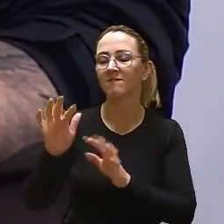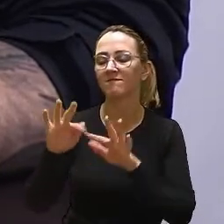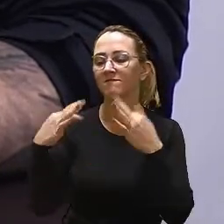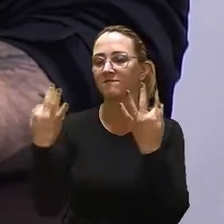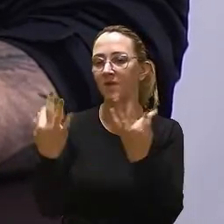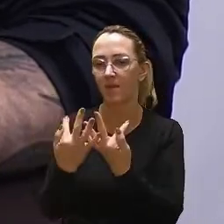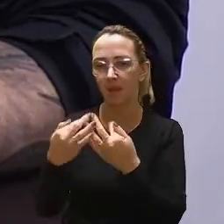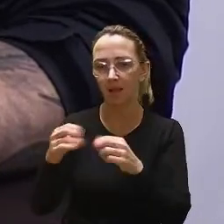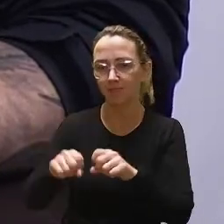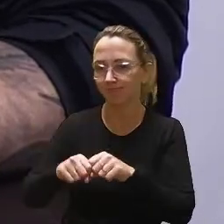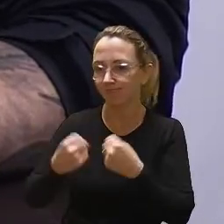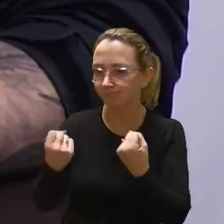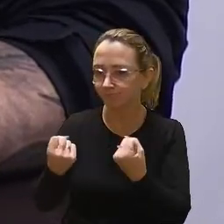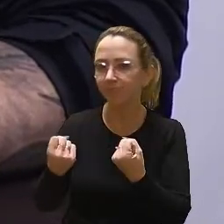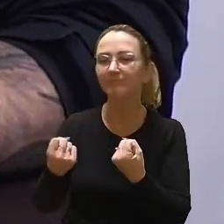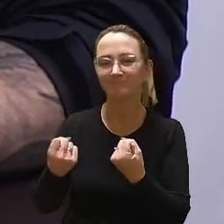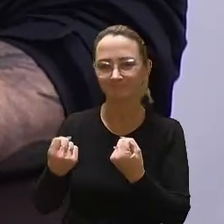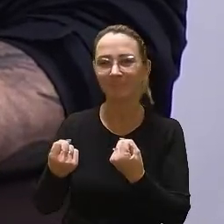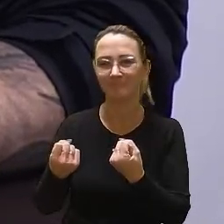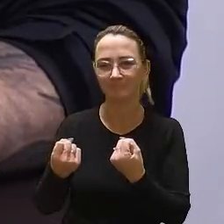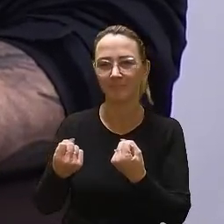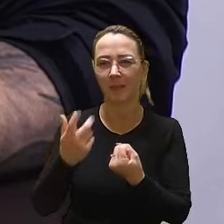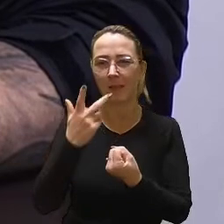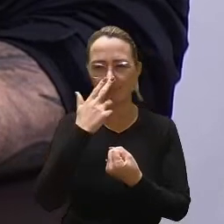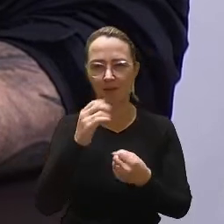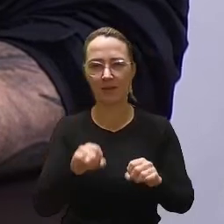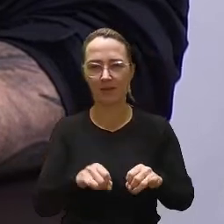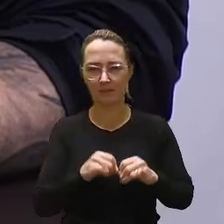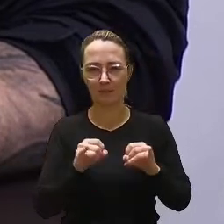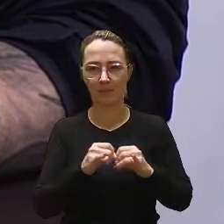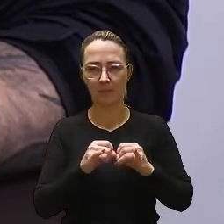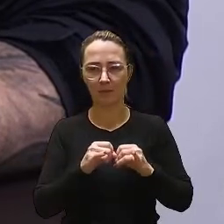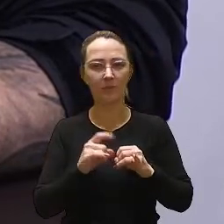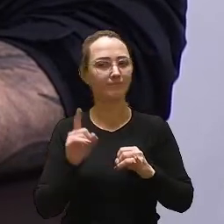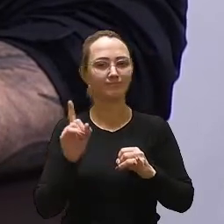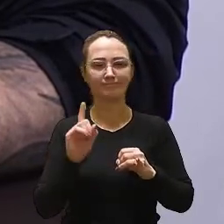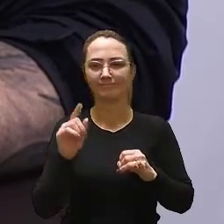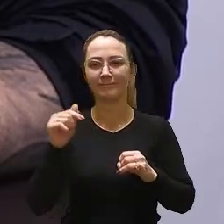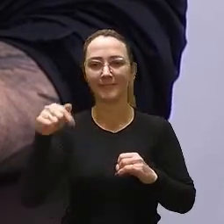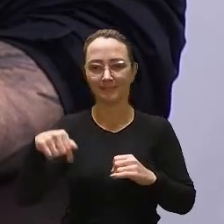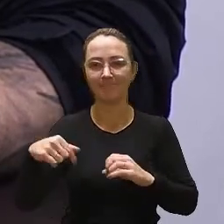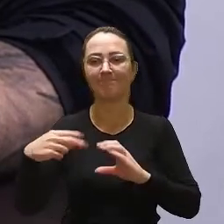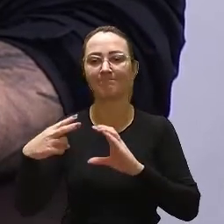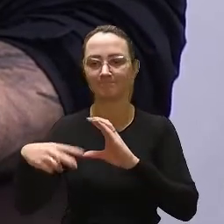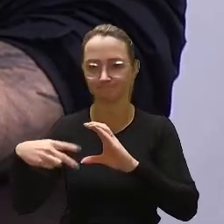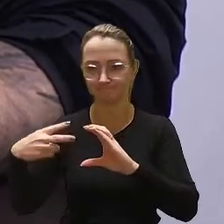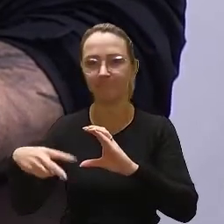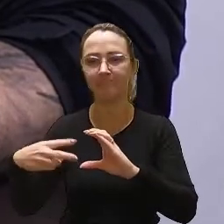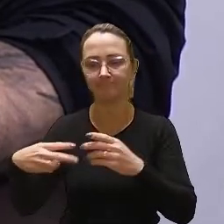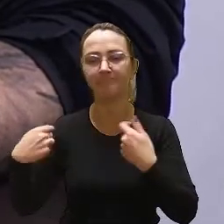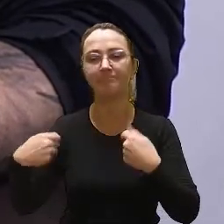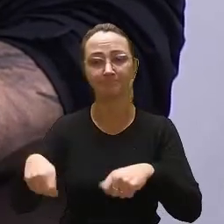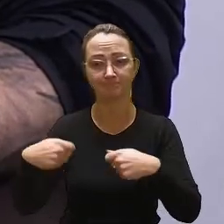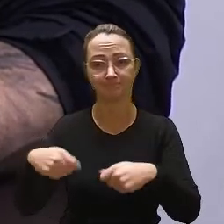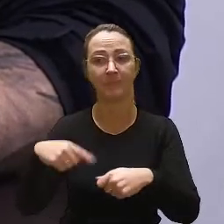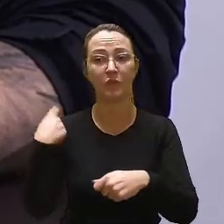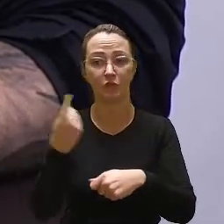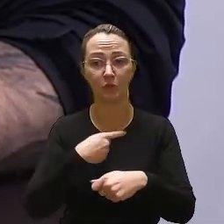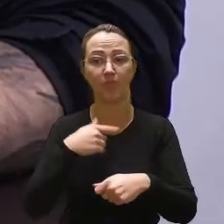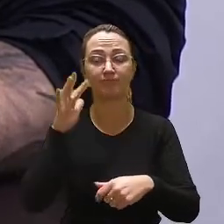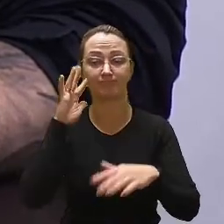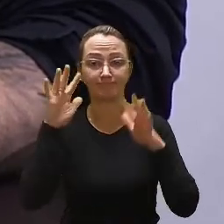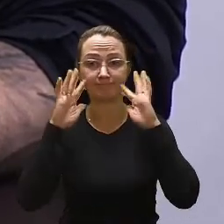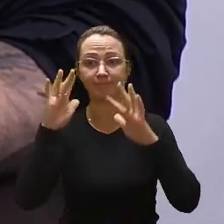Então, parece uma besteira a gente estar fazendo isso numa Câmara de Vereadores. Mas assim, ó, nós temos ideia, tem